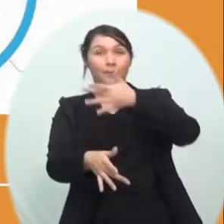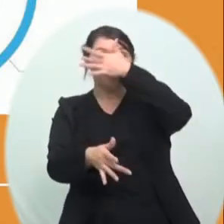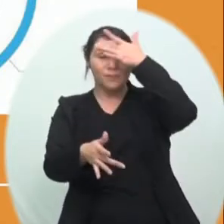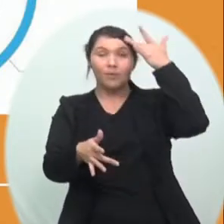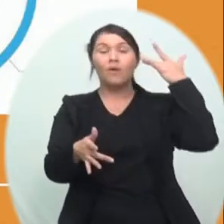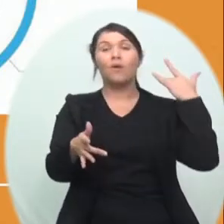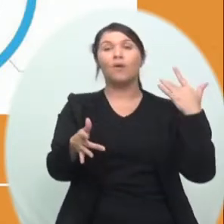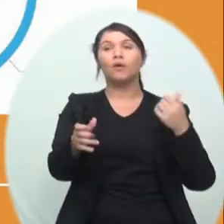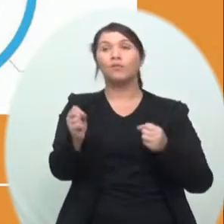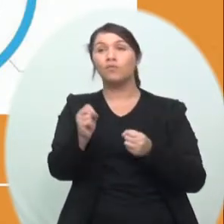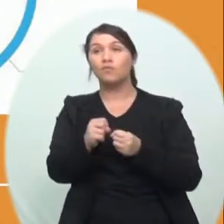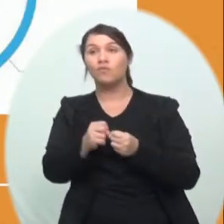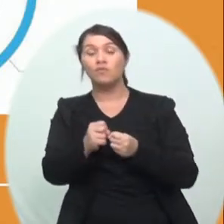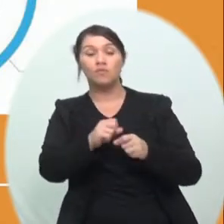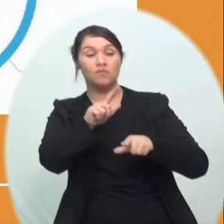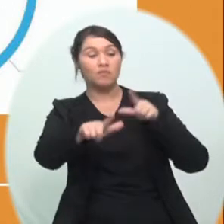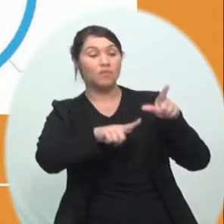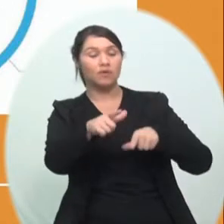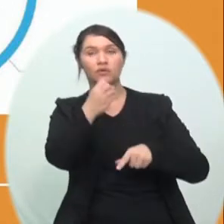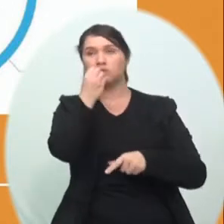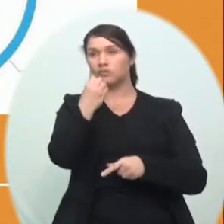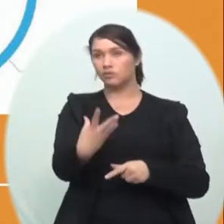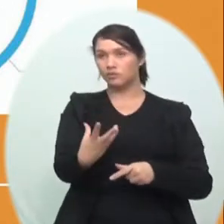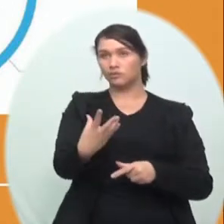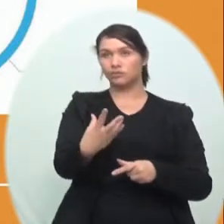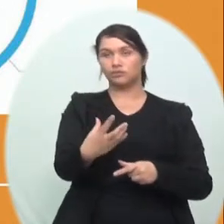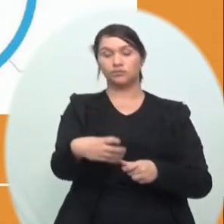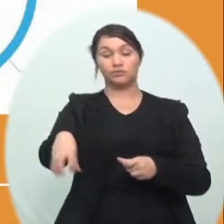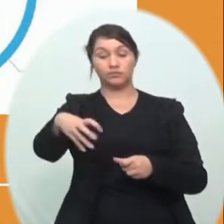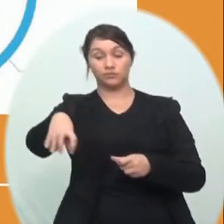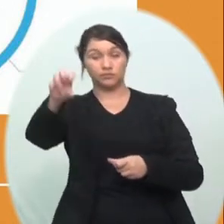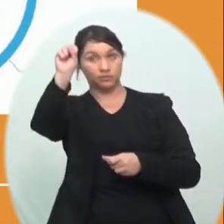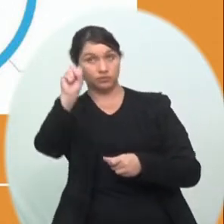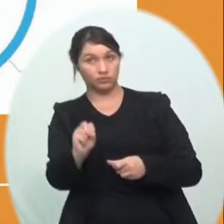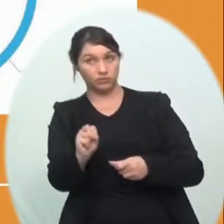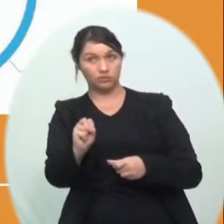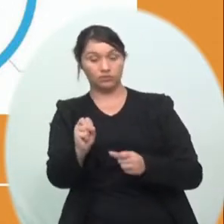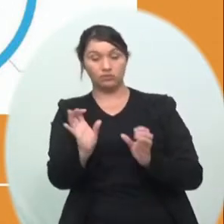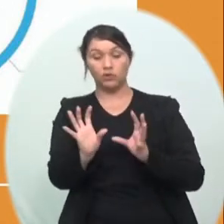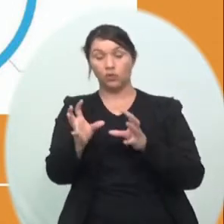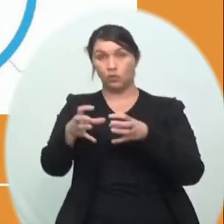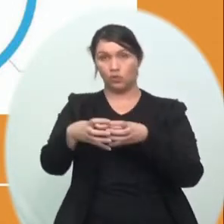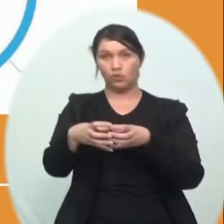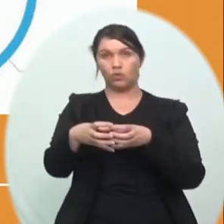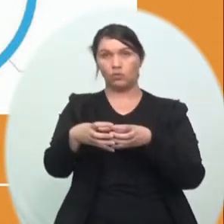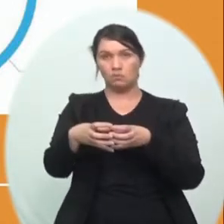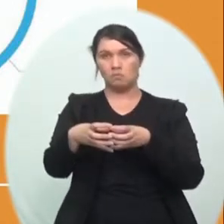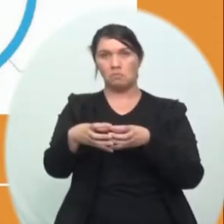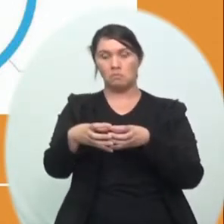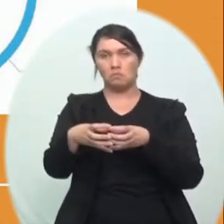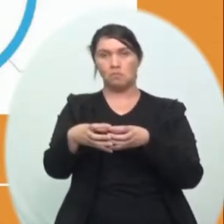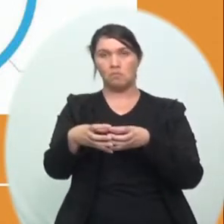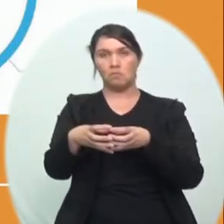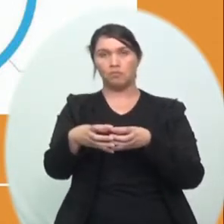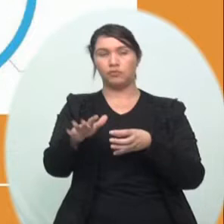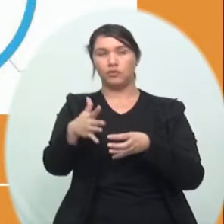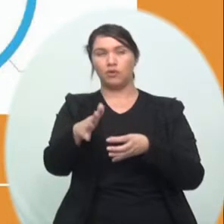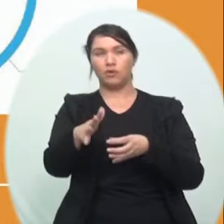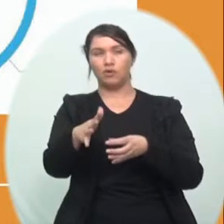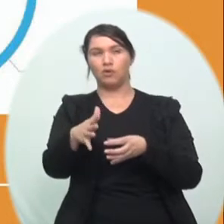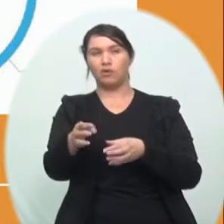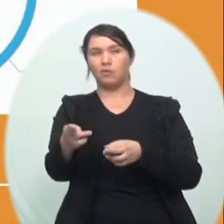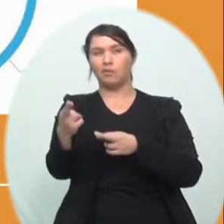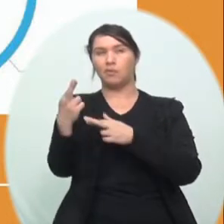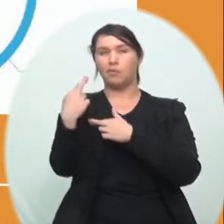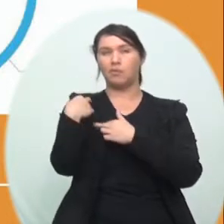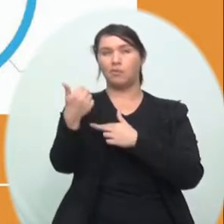Temos condição, então, e Criciúma aqui tem, Criciúma, a nossa região sul, é responsável por 10, 11% desse PIB, né,